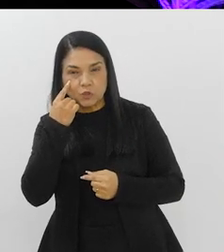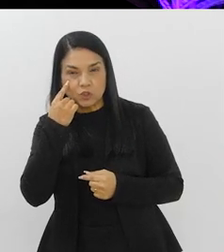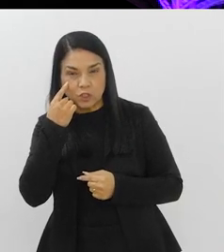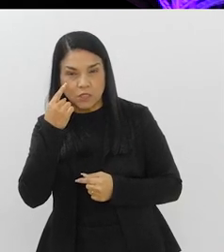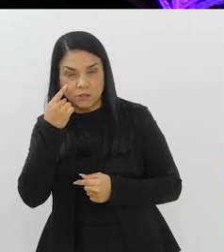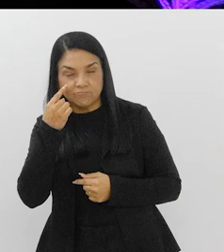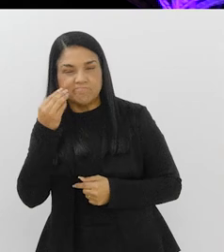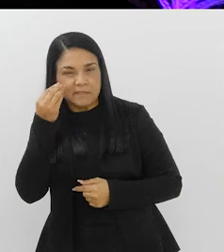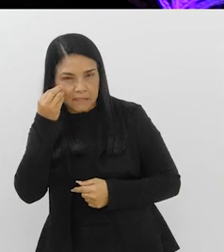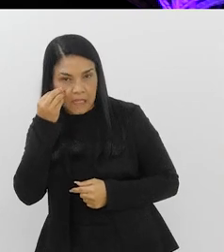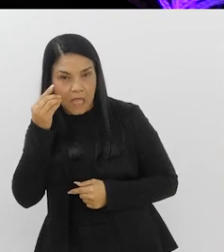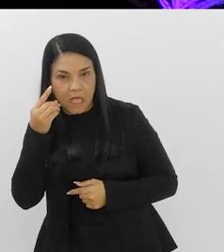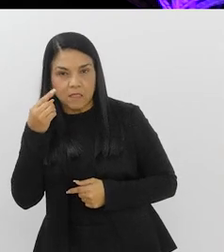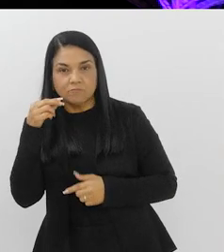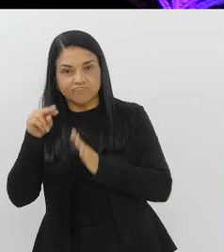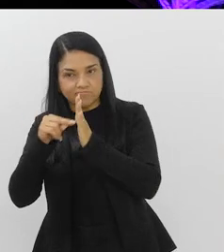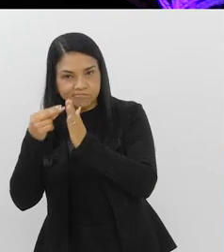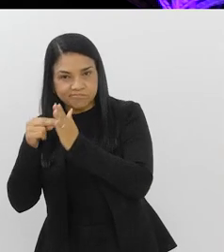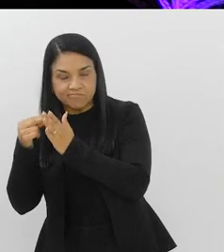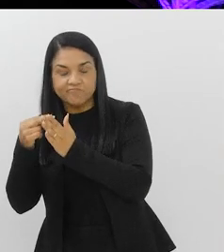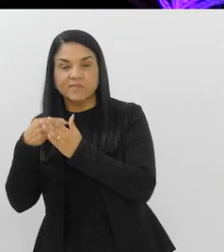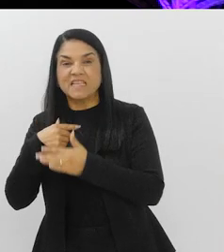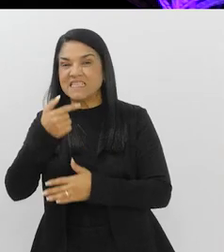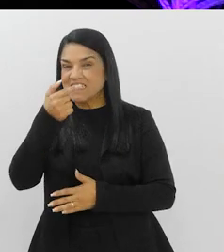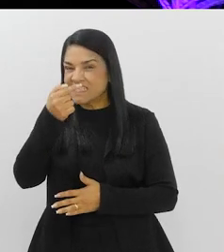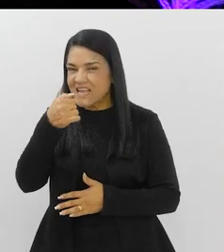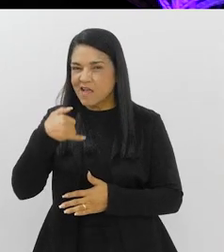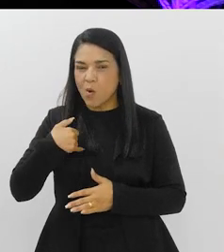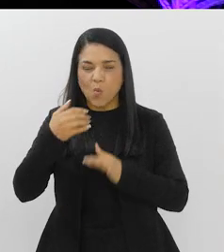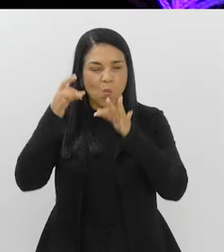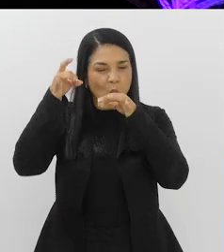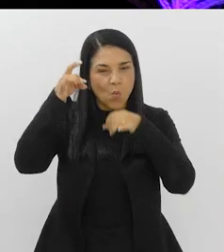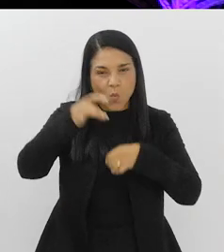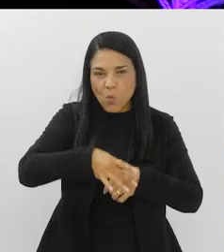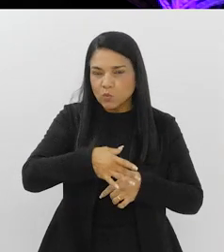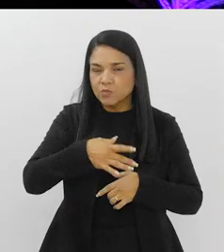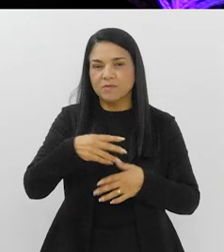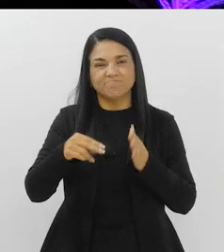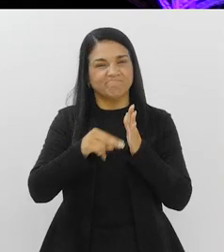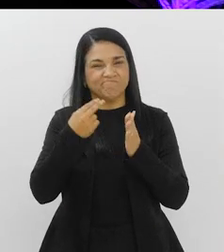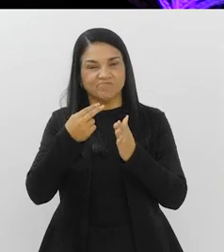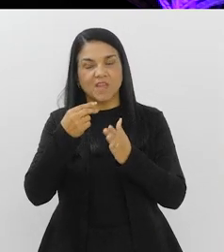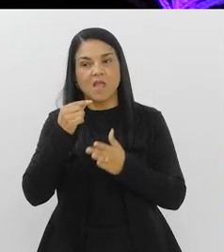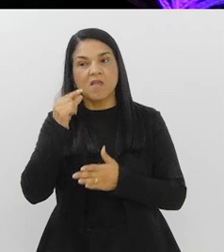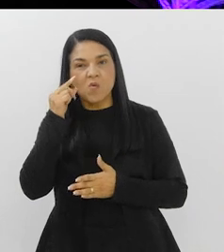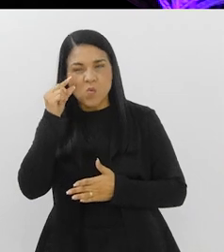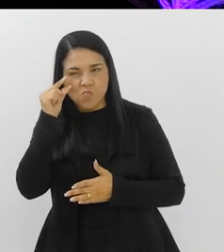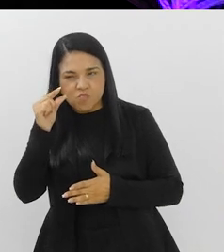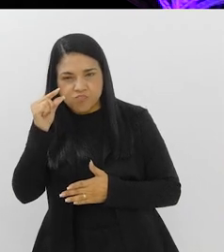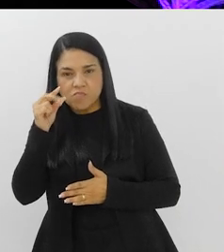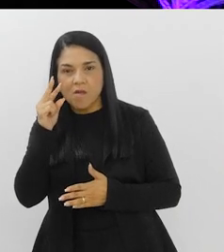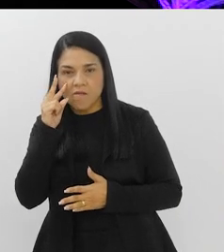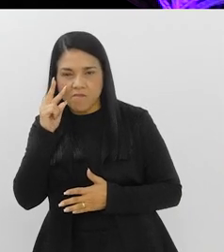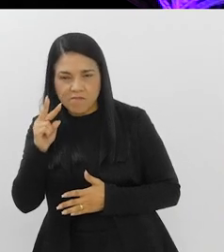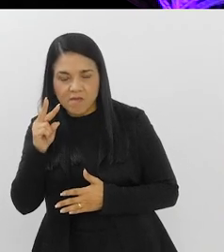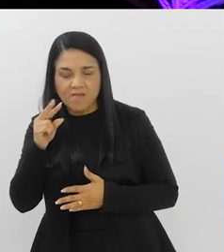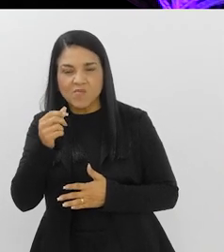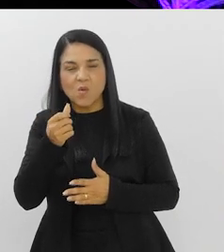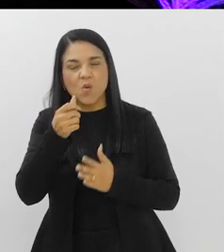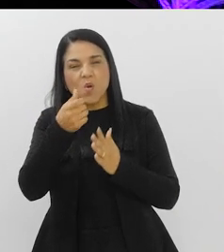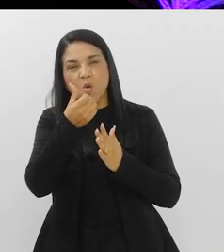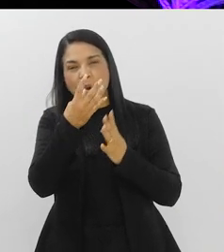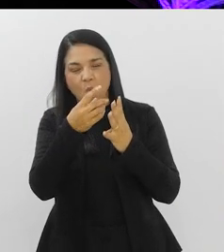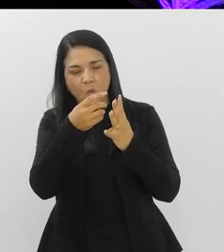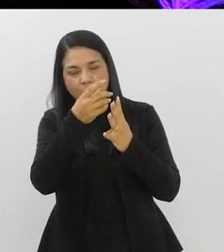direito até que AOS 7 anos eh eu fiz a minha última ganhei um pouquinho e comecei a perder qu 5 se